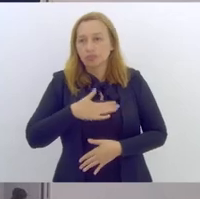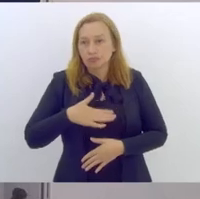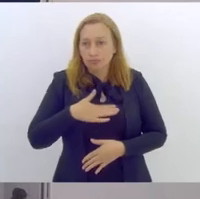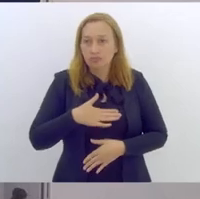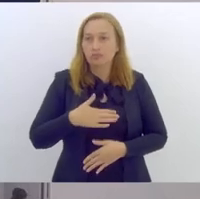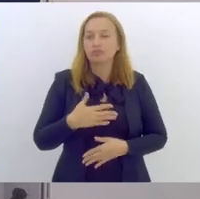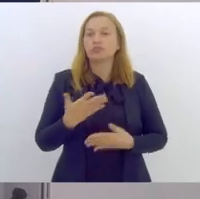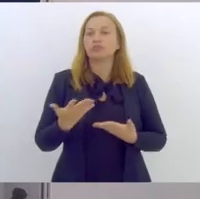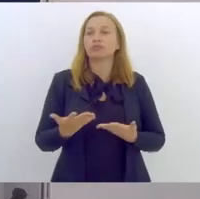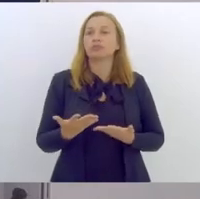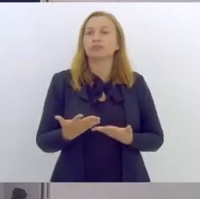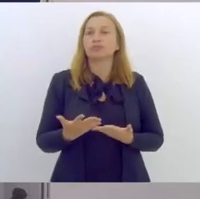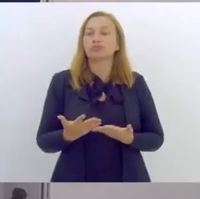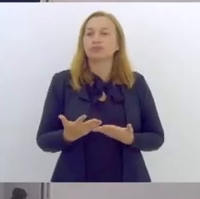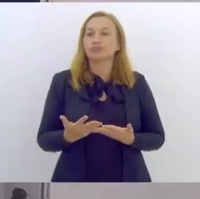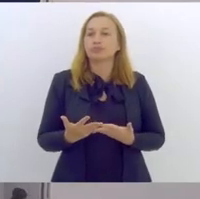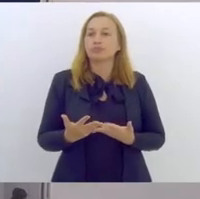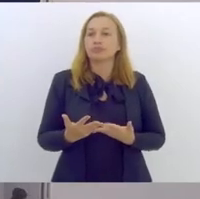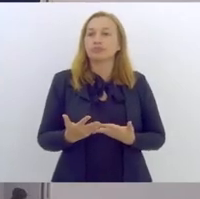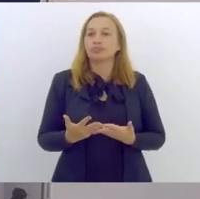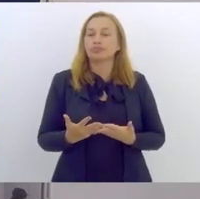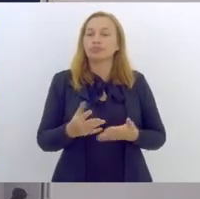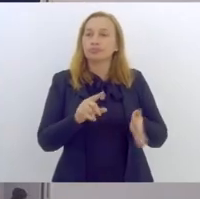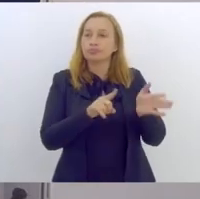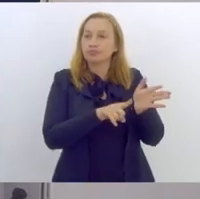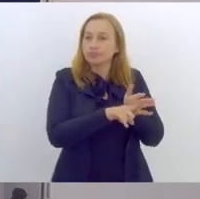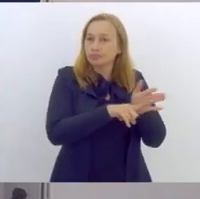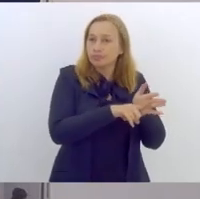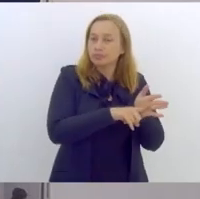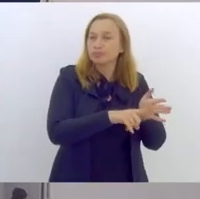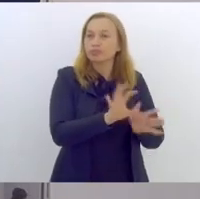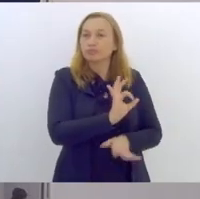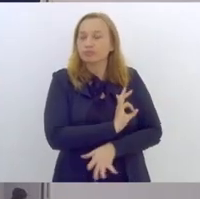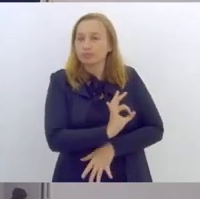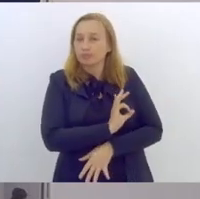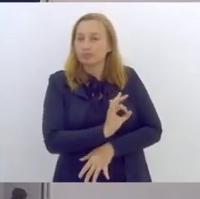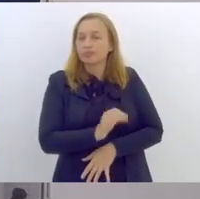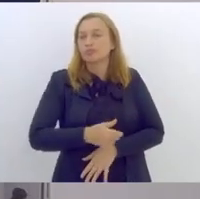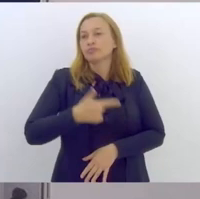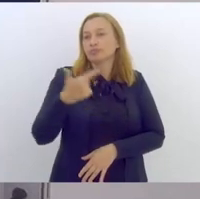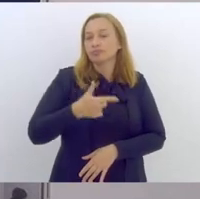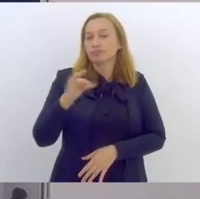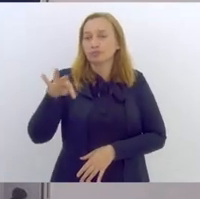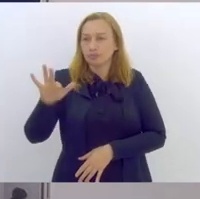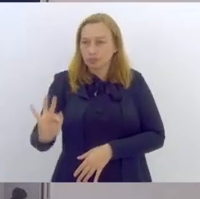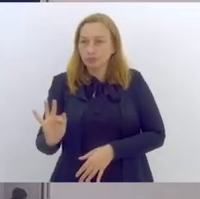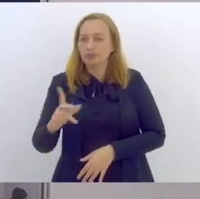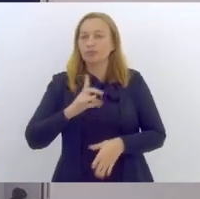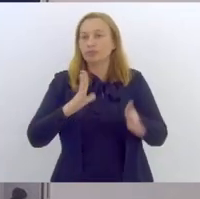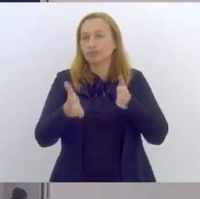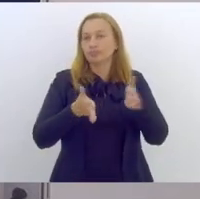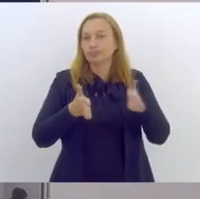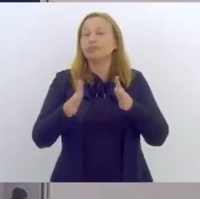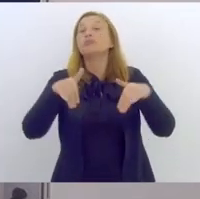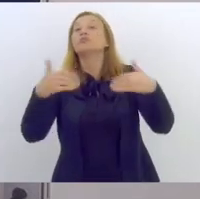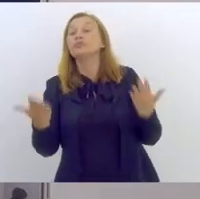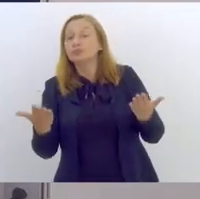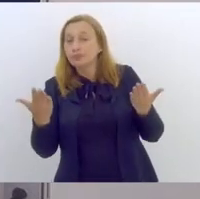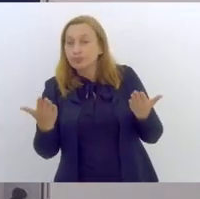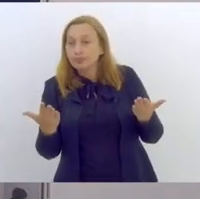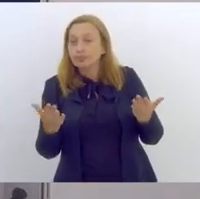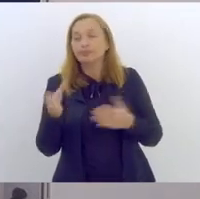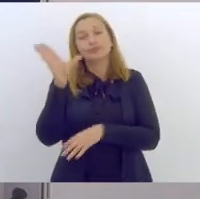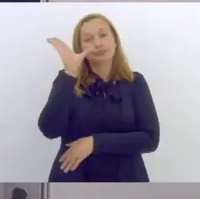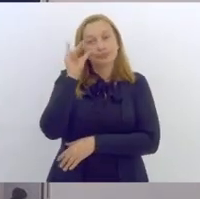nosso que eles estão de investigador basicamente é essa o segundo táxi se há previsão de quando se